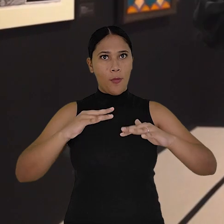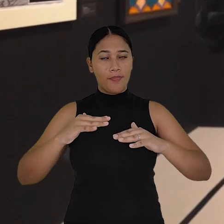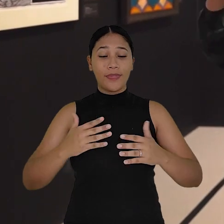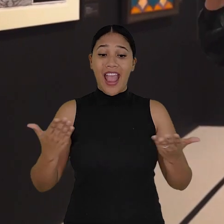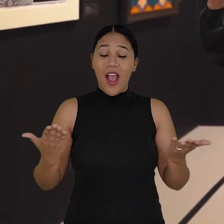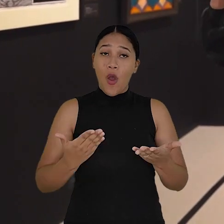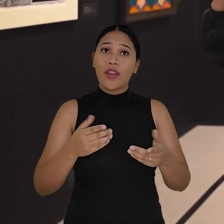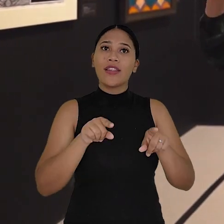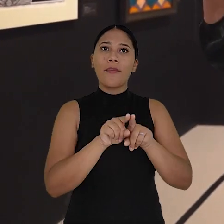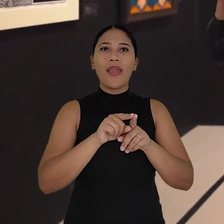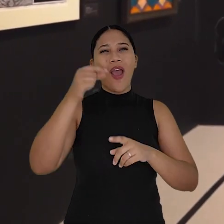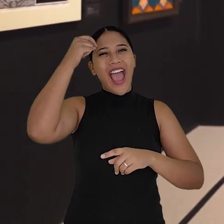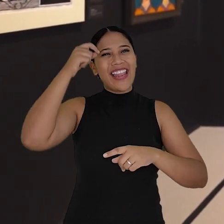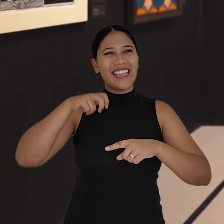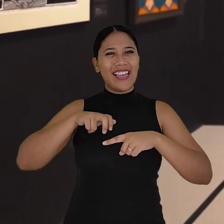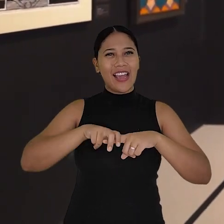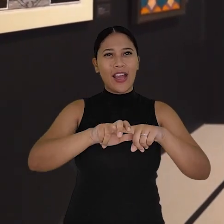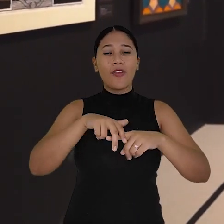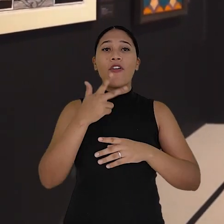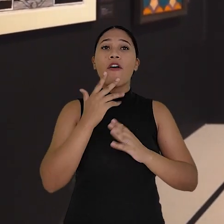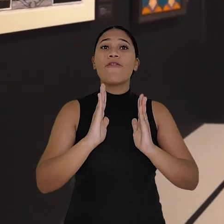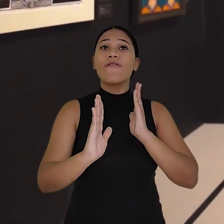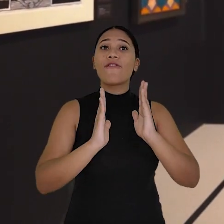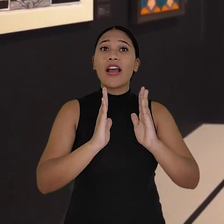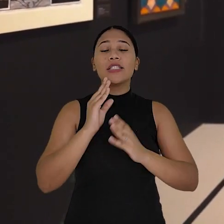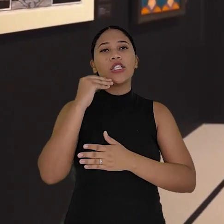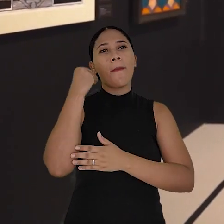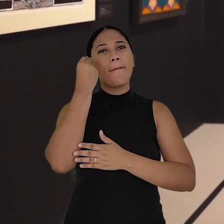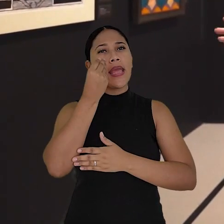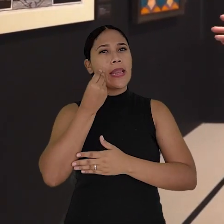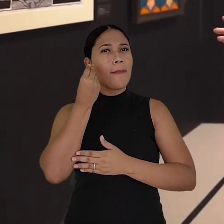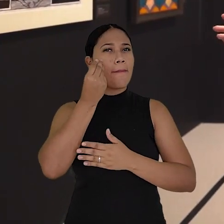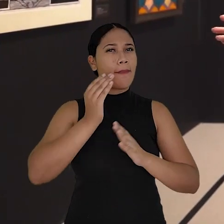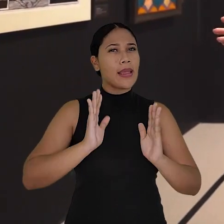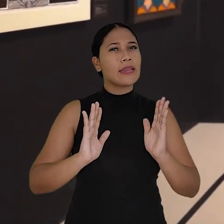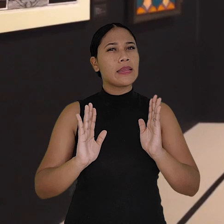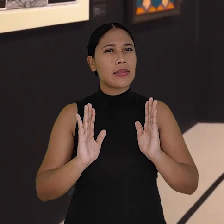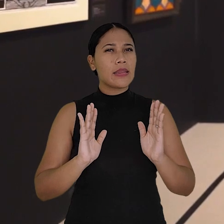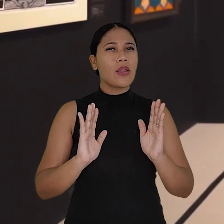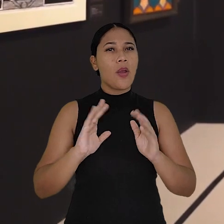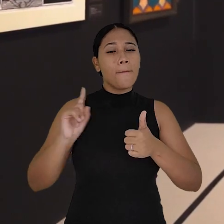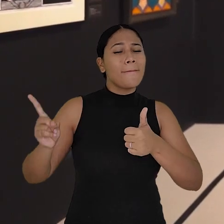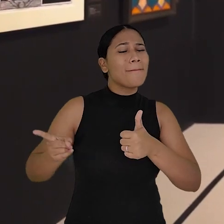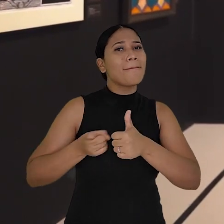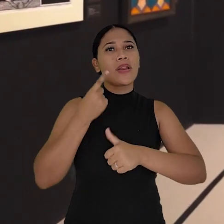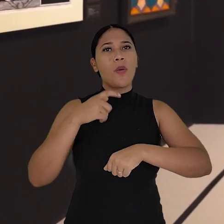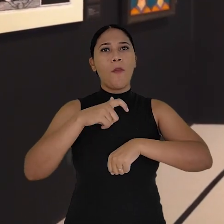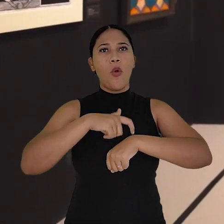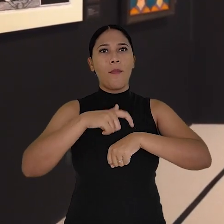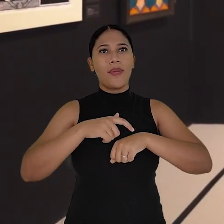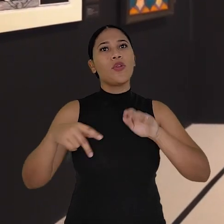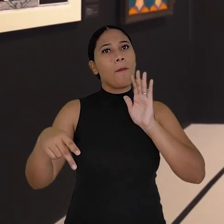armorial, e aqui a gente estava no que o Ariano chamava da fase experimental, que é o primeiro momento